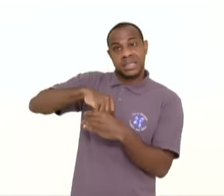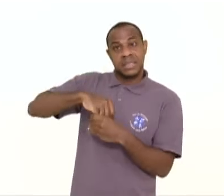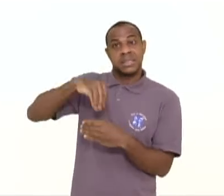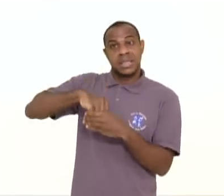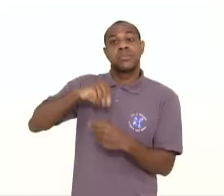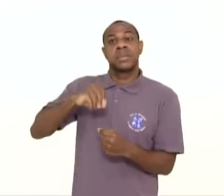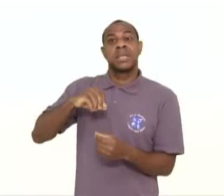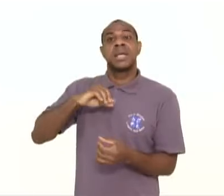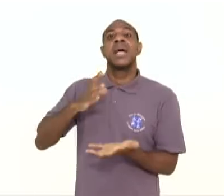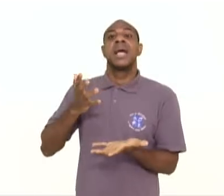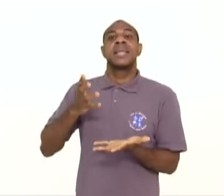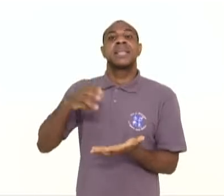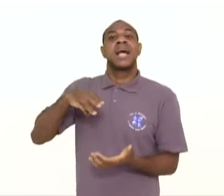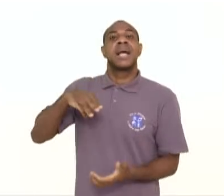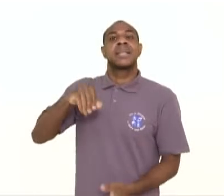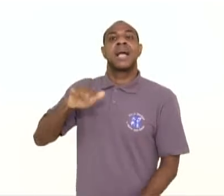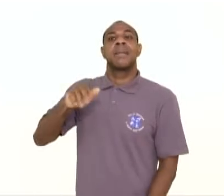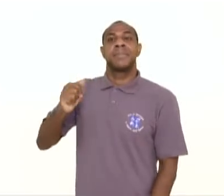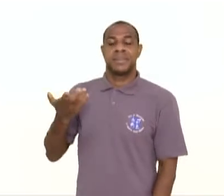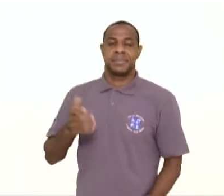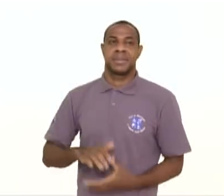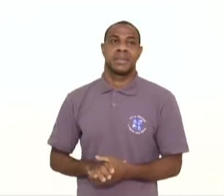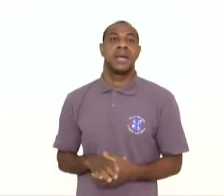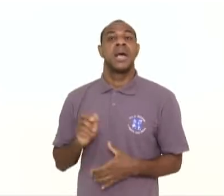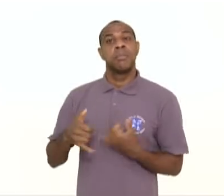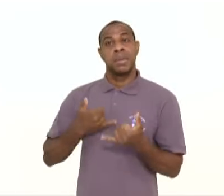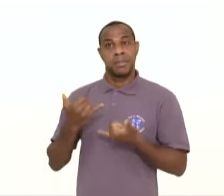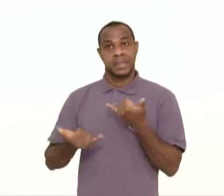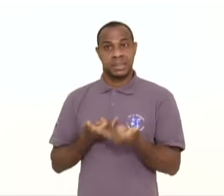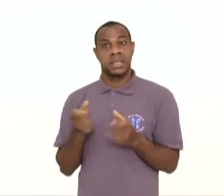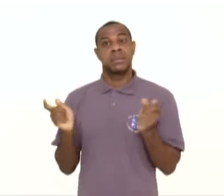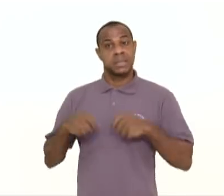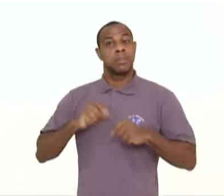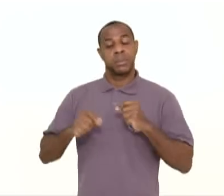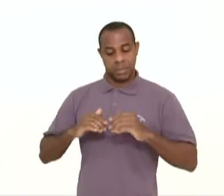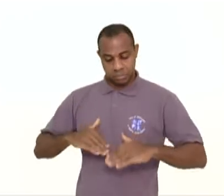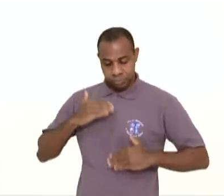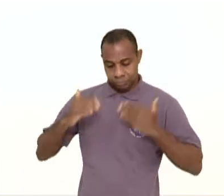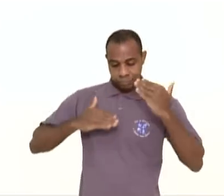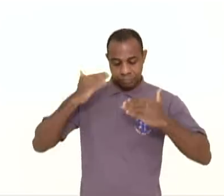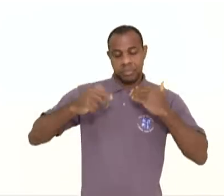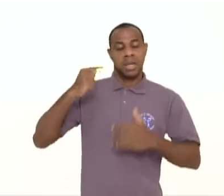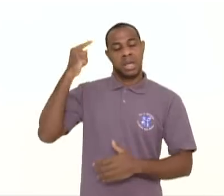Essas atividades lúdicas são excelentes para o desenvolvimento do raciocínio,